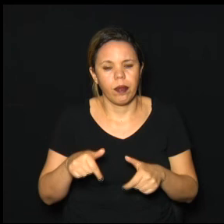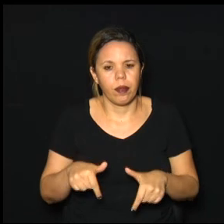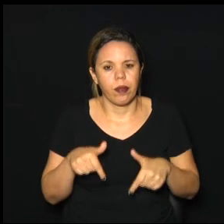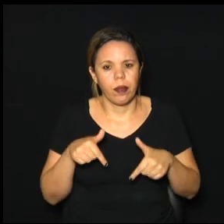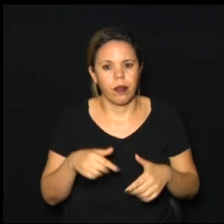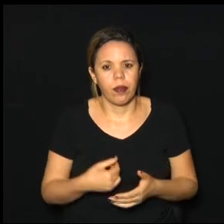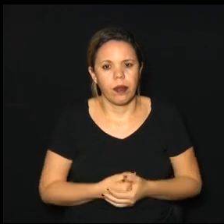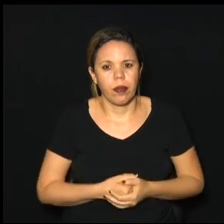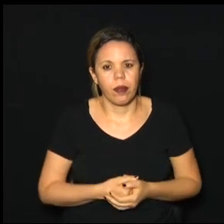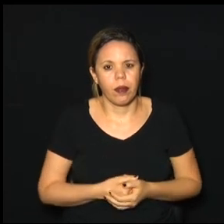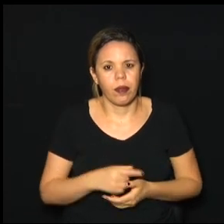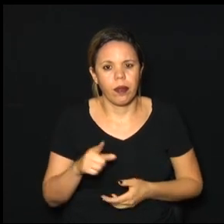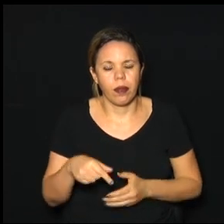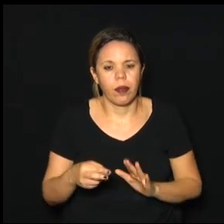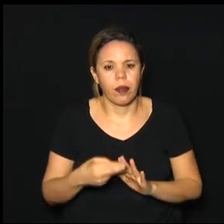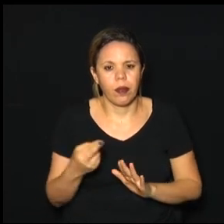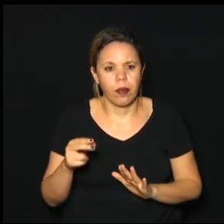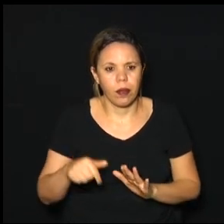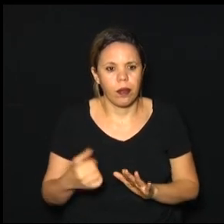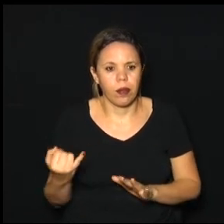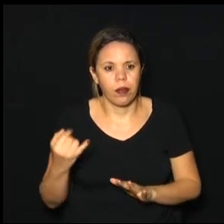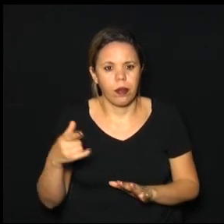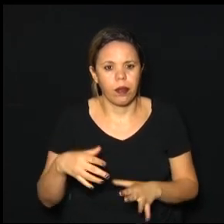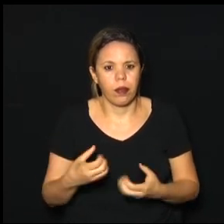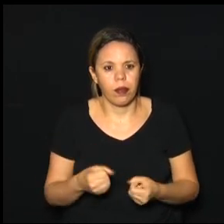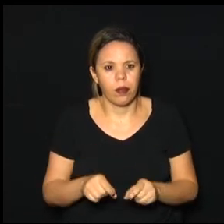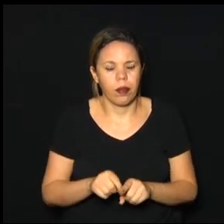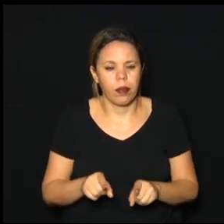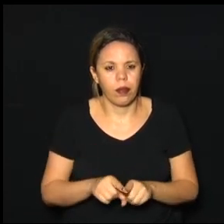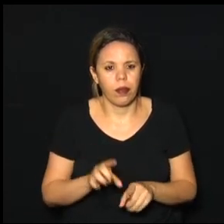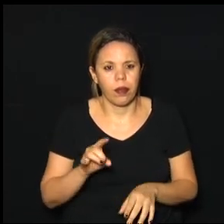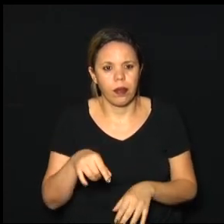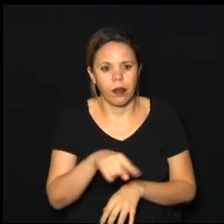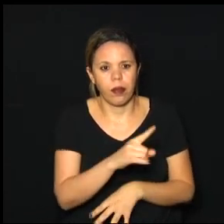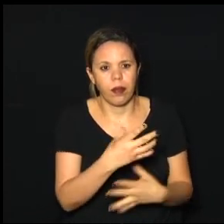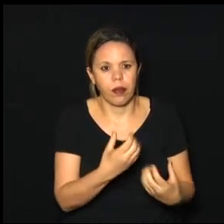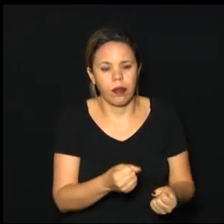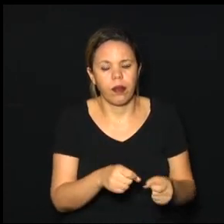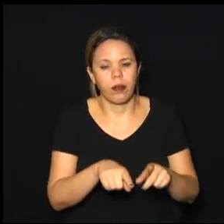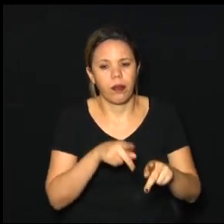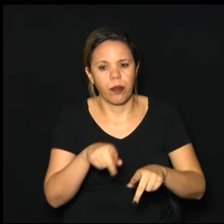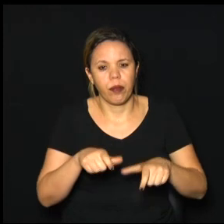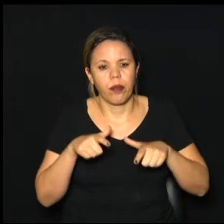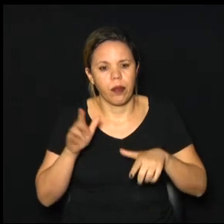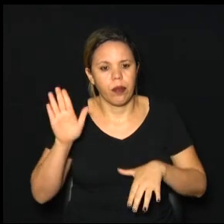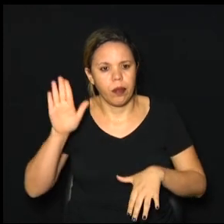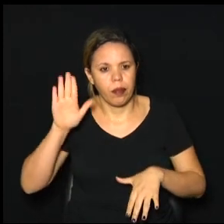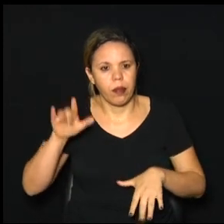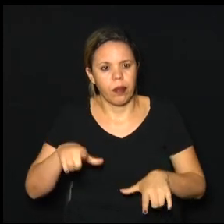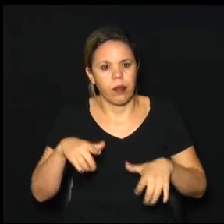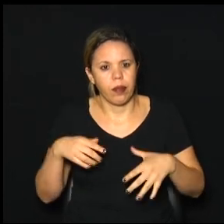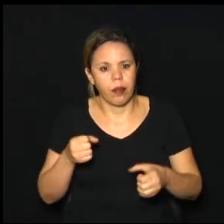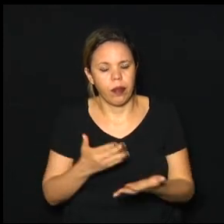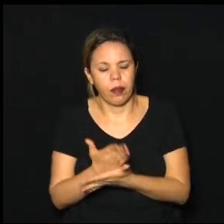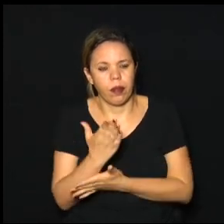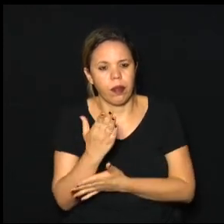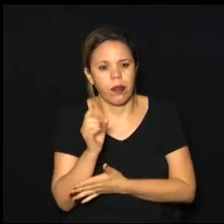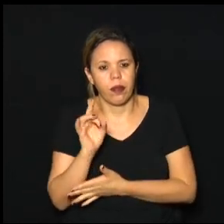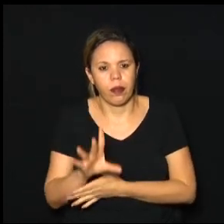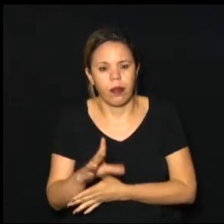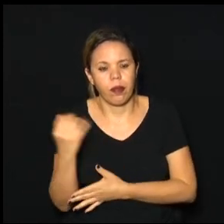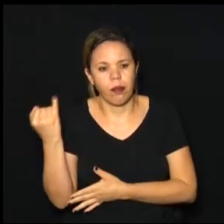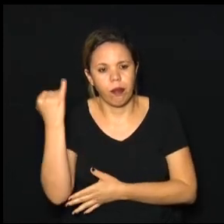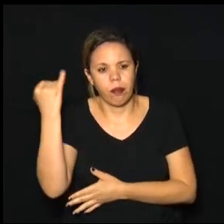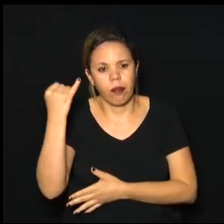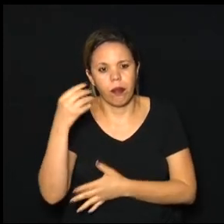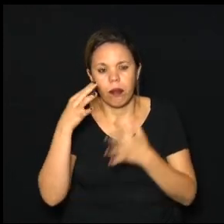diplomação é um requisito para a posse, então só vai tomar posse os candidatos que forem diplomados, e é importante também